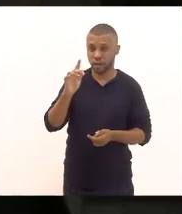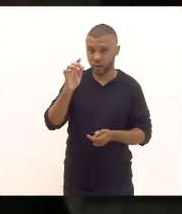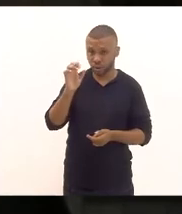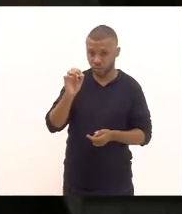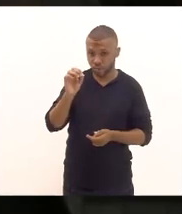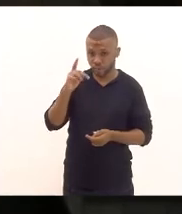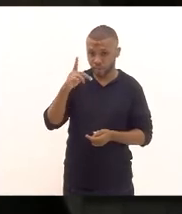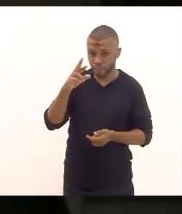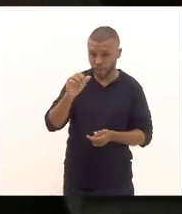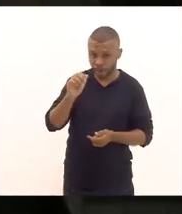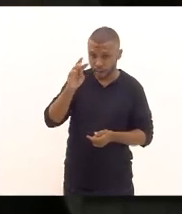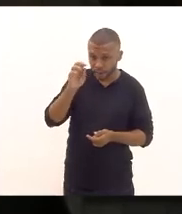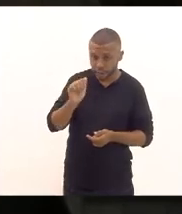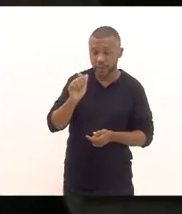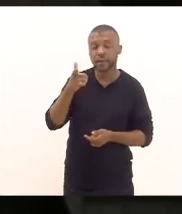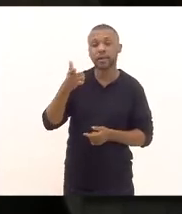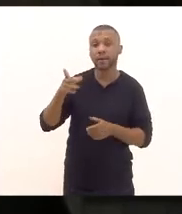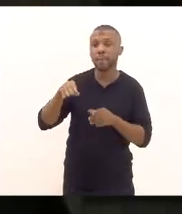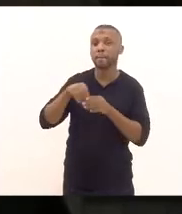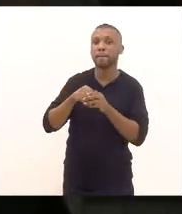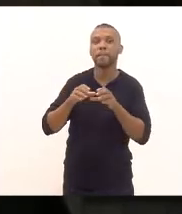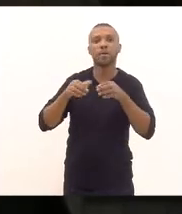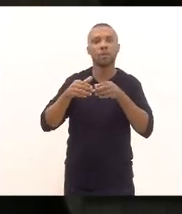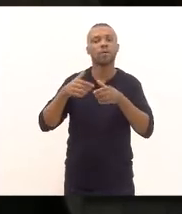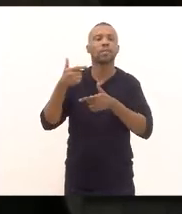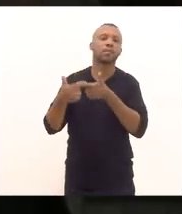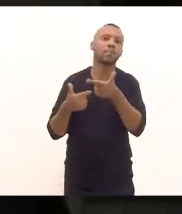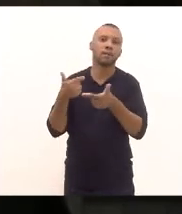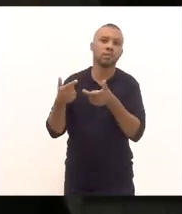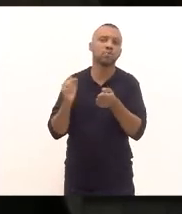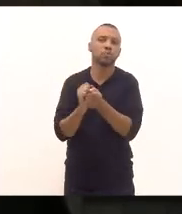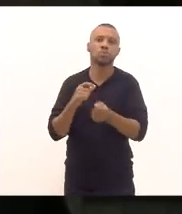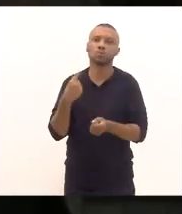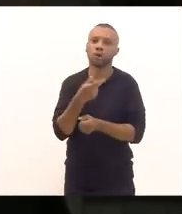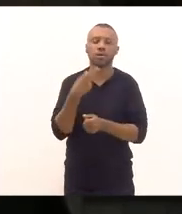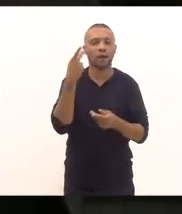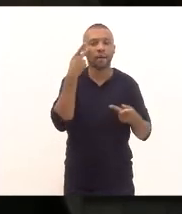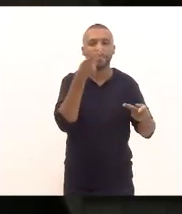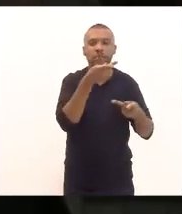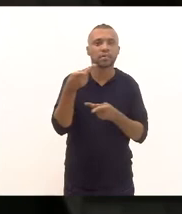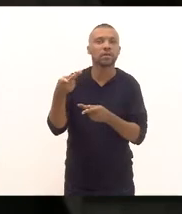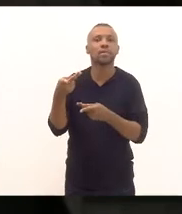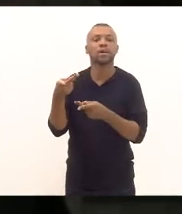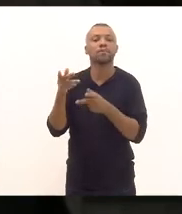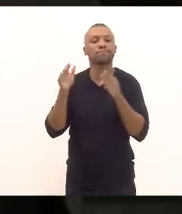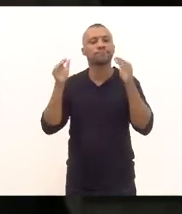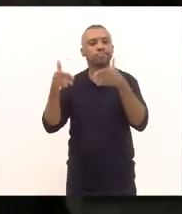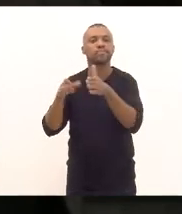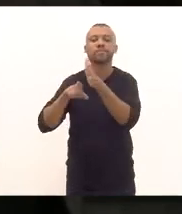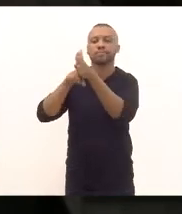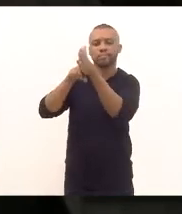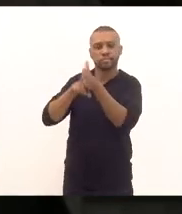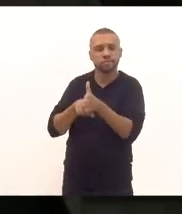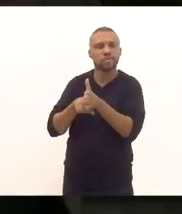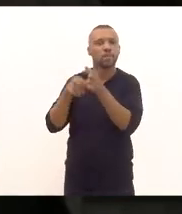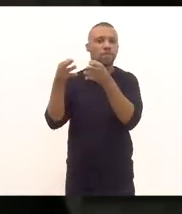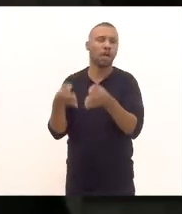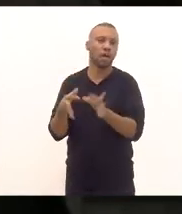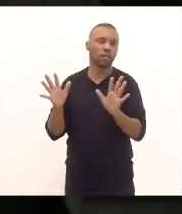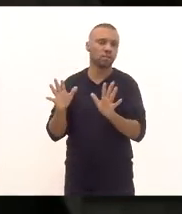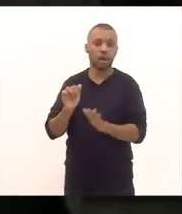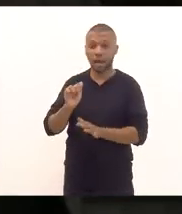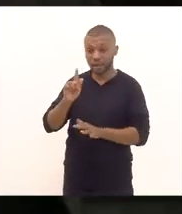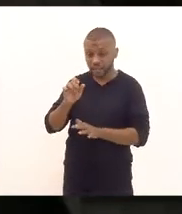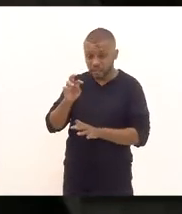parlamentar do Eliomar que a membro da CPI e o Tiago tem feito conosco também as visitas técnicas de expressão é a agetransp